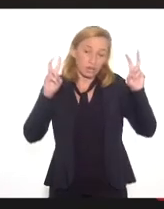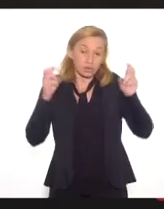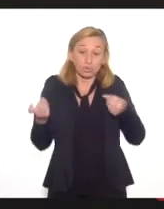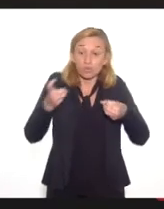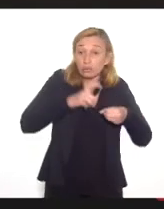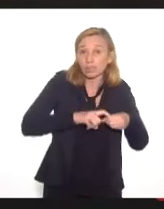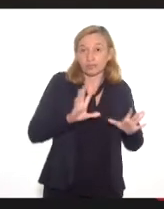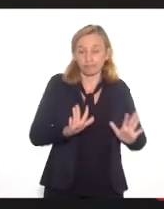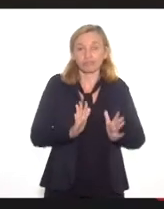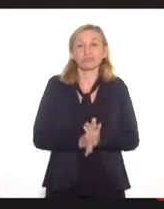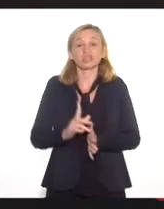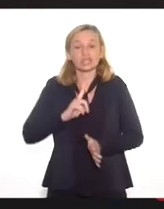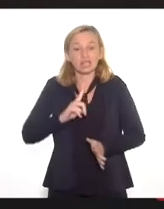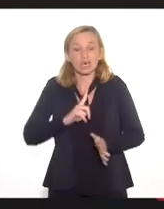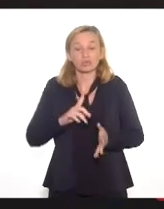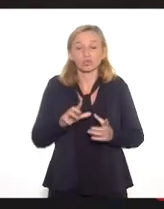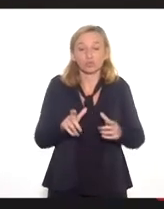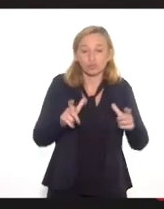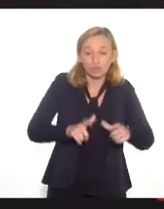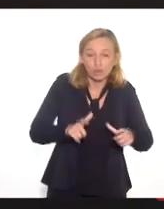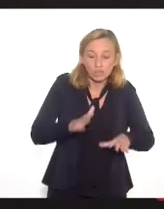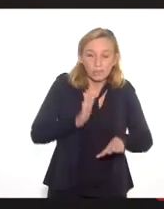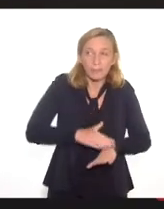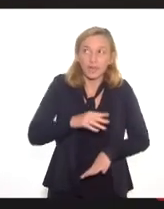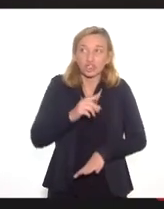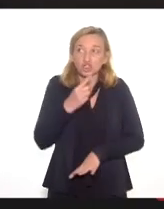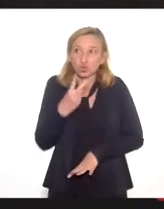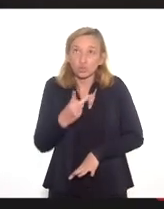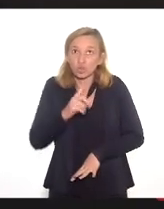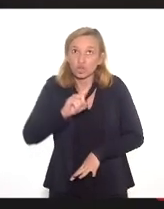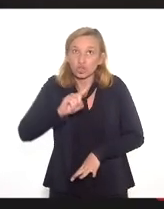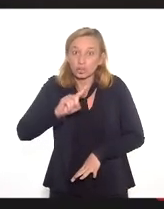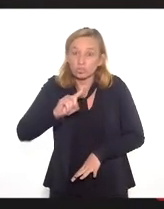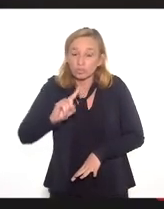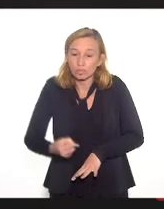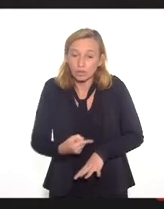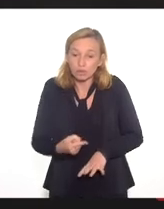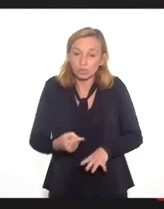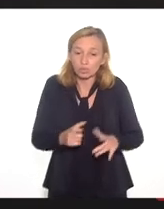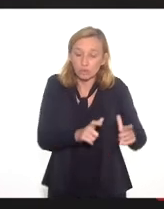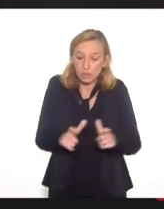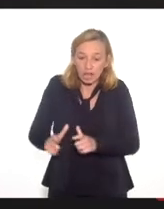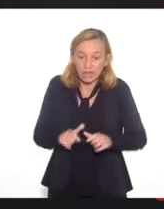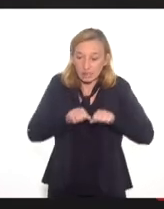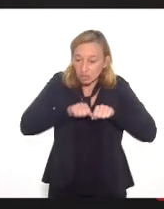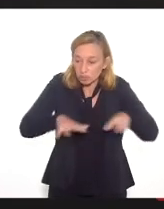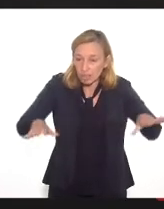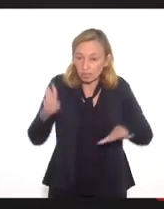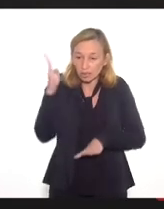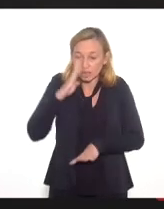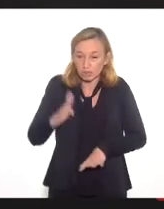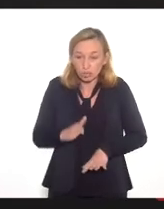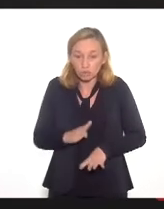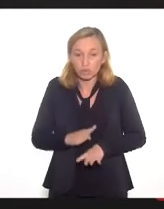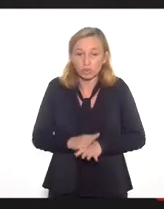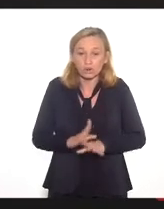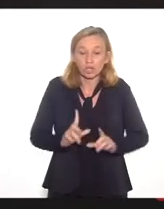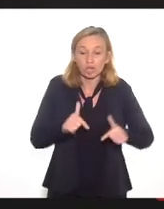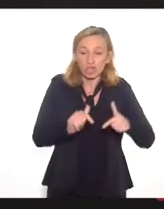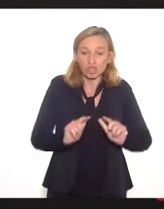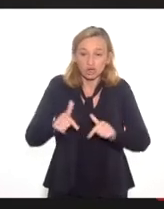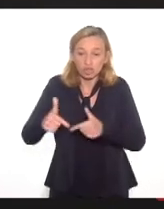nós temos uma rede de mais de 2.100 entidades espalhadas pelo Brasil inteiro de atuação nos